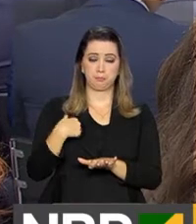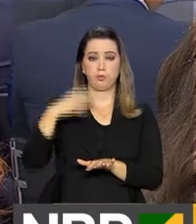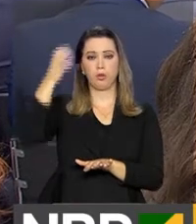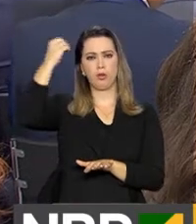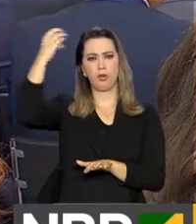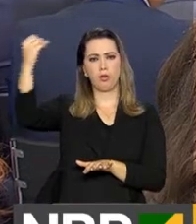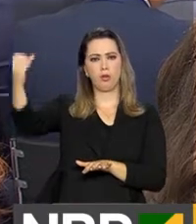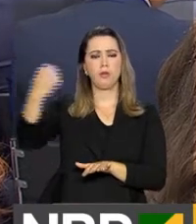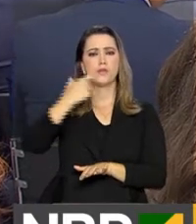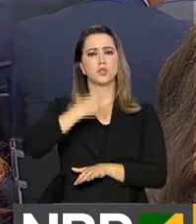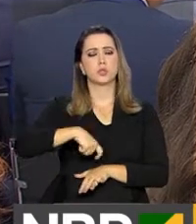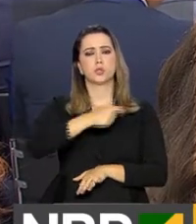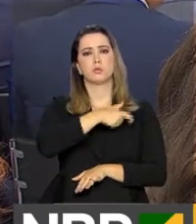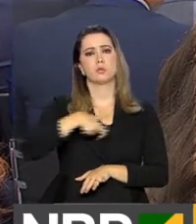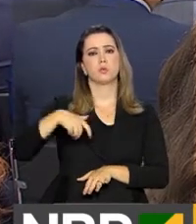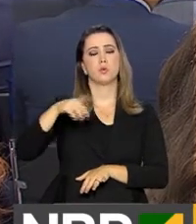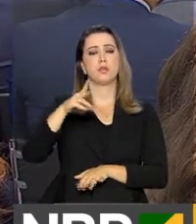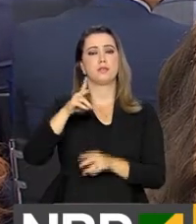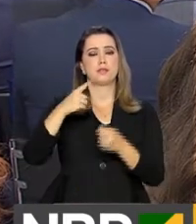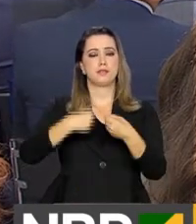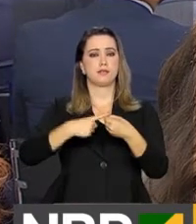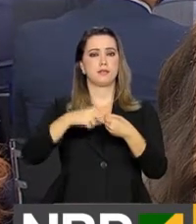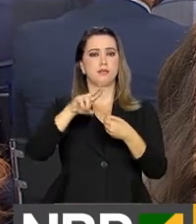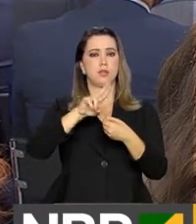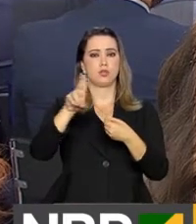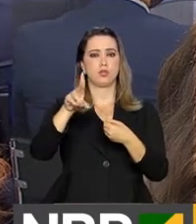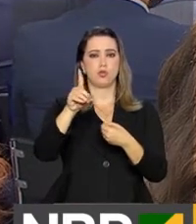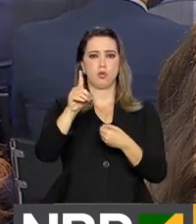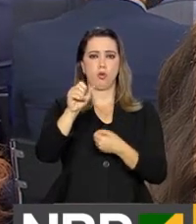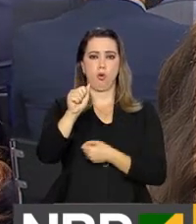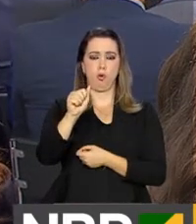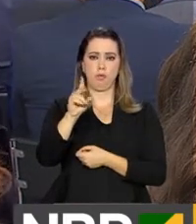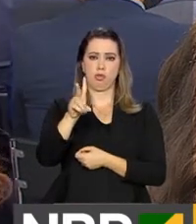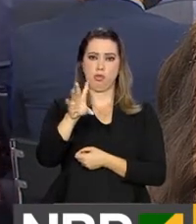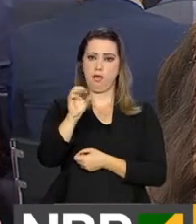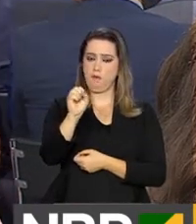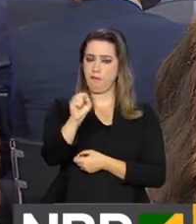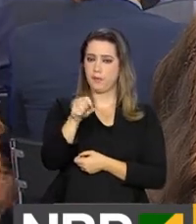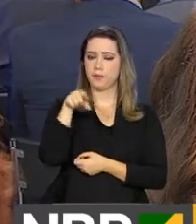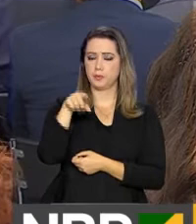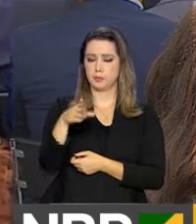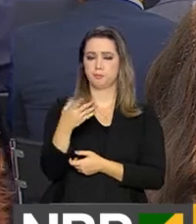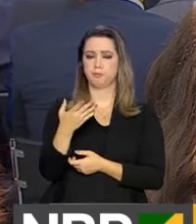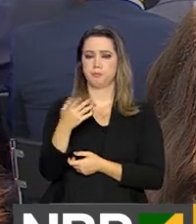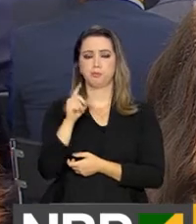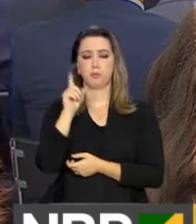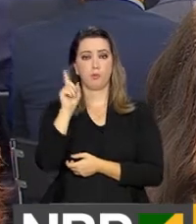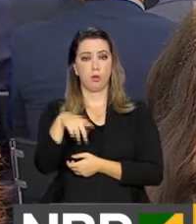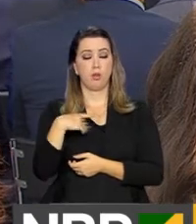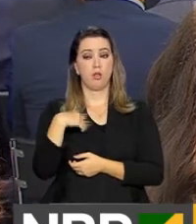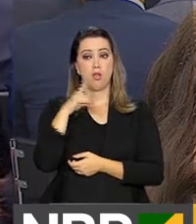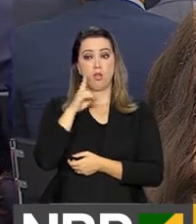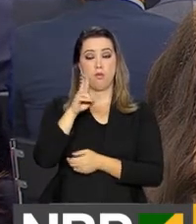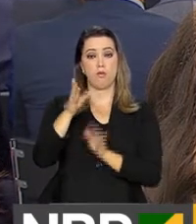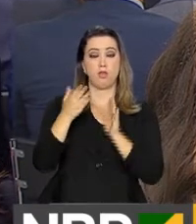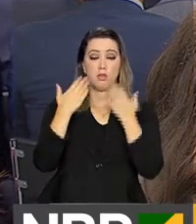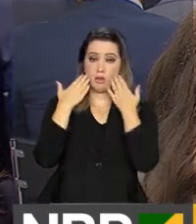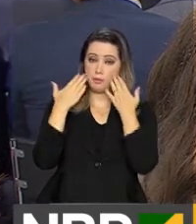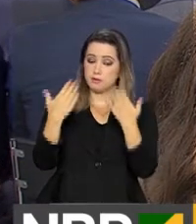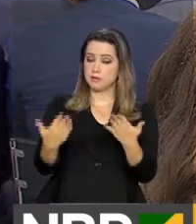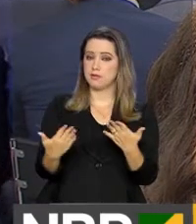presidente pedro parente aqui é mais uma vez homenageio é eu pude apresentar